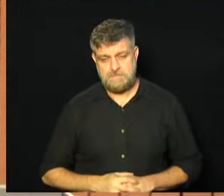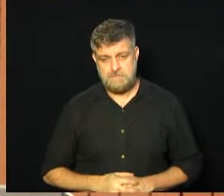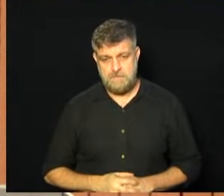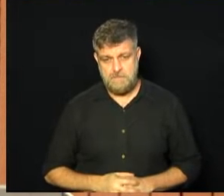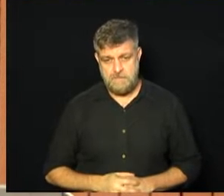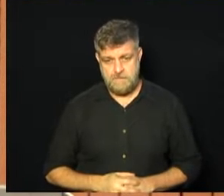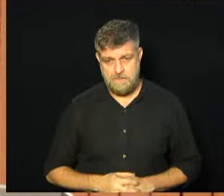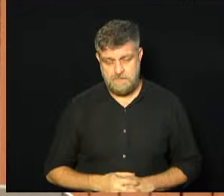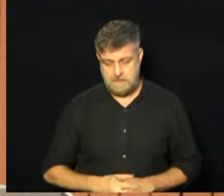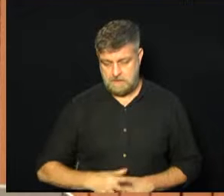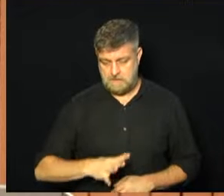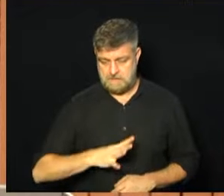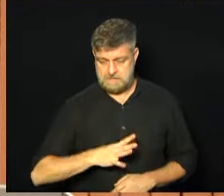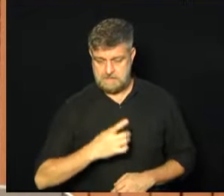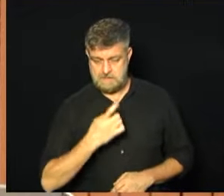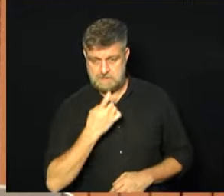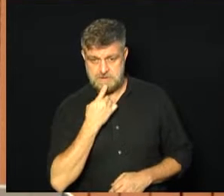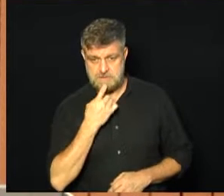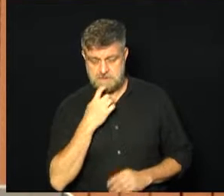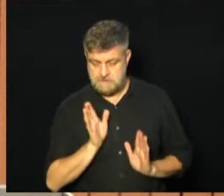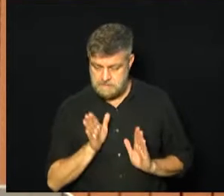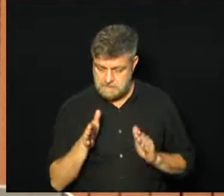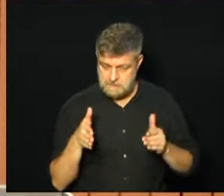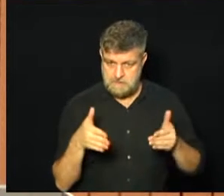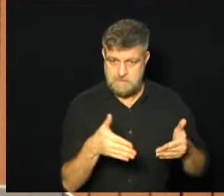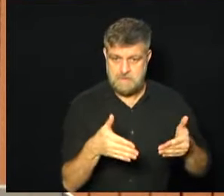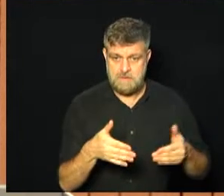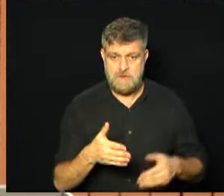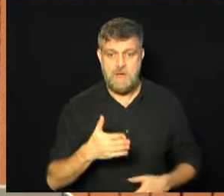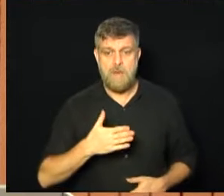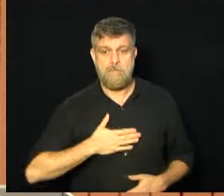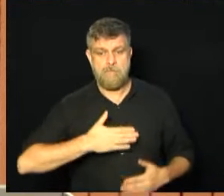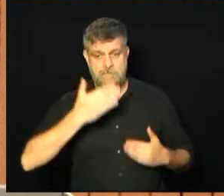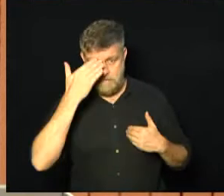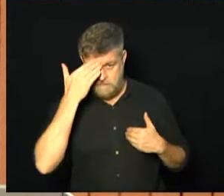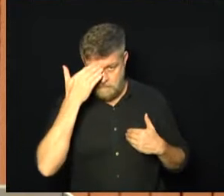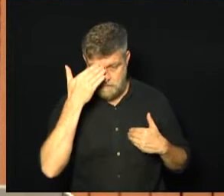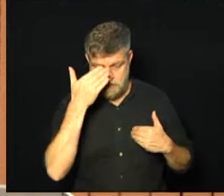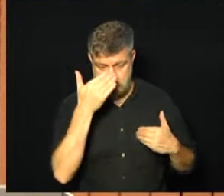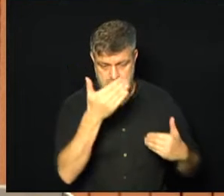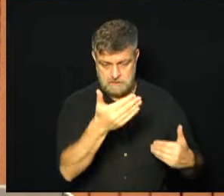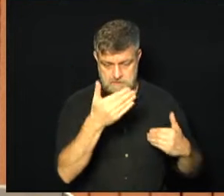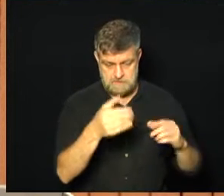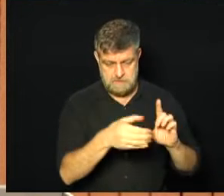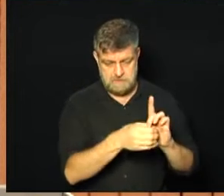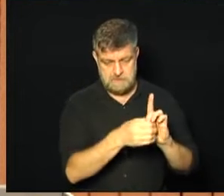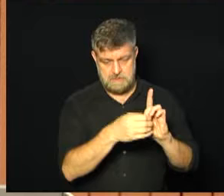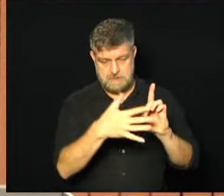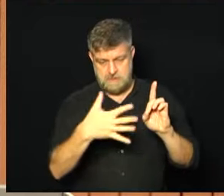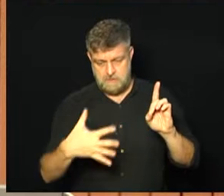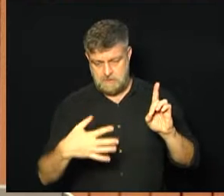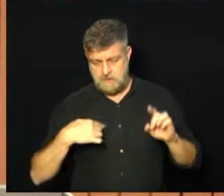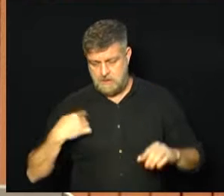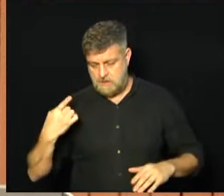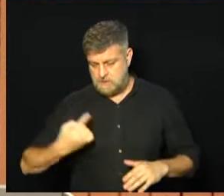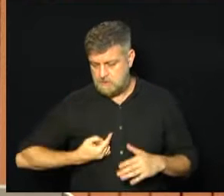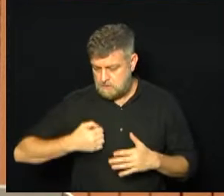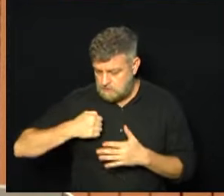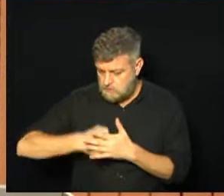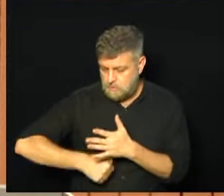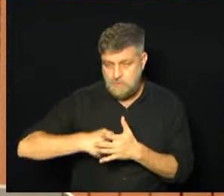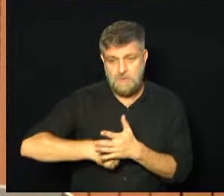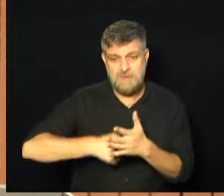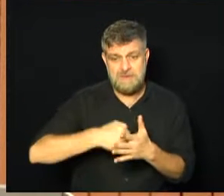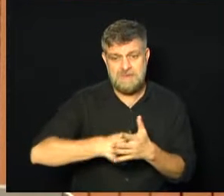para a cidade de Campinas, tenho o meu agradecimento democrático, que nós lutamos pela preservação